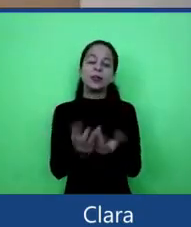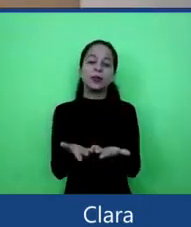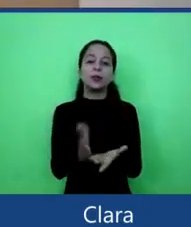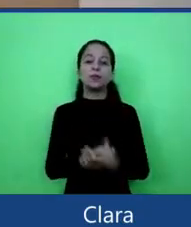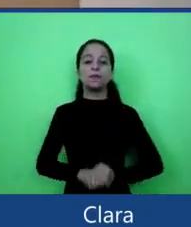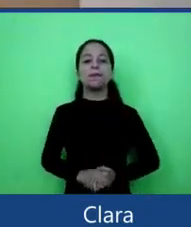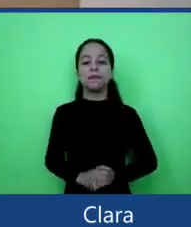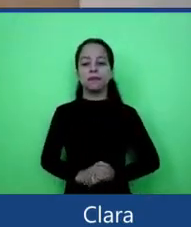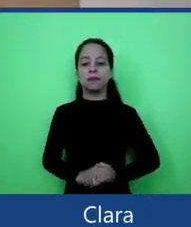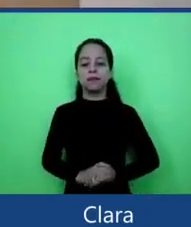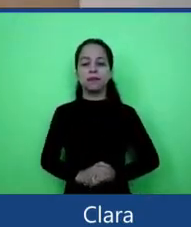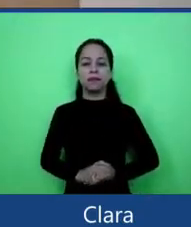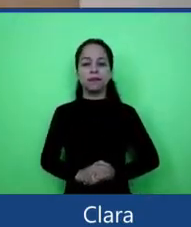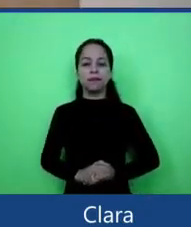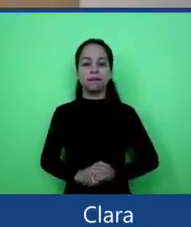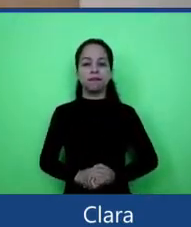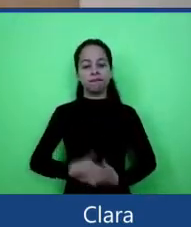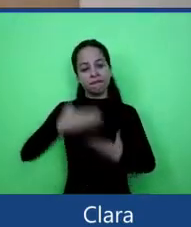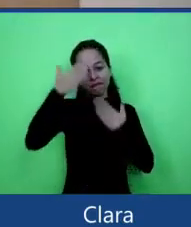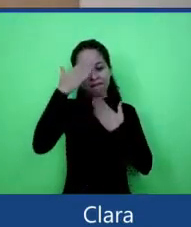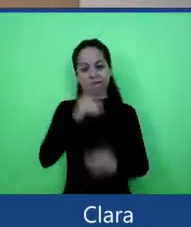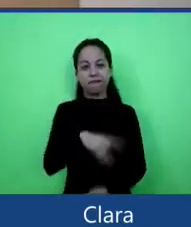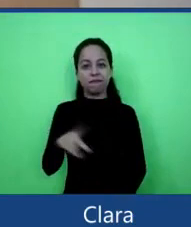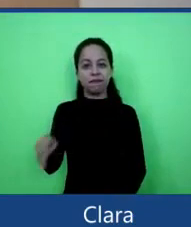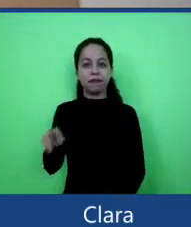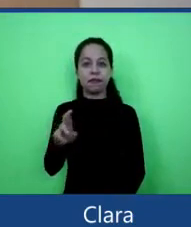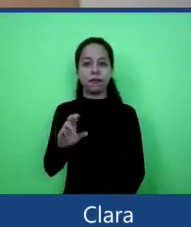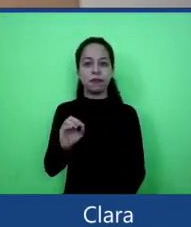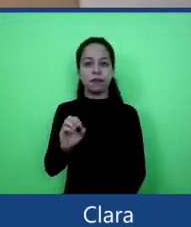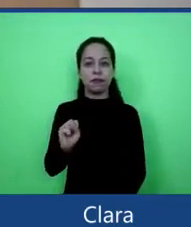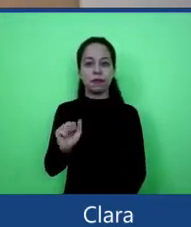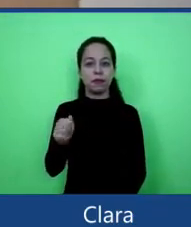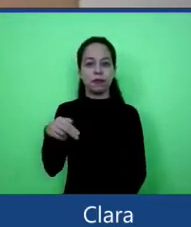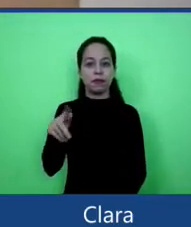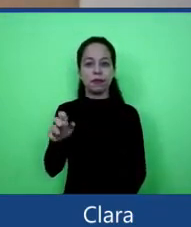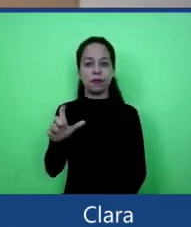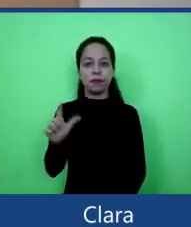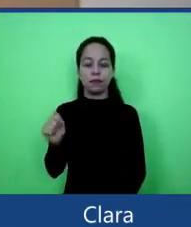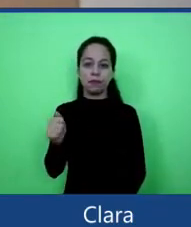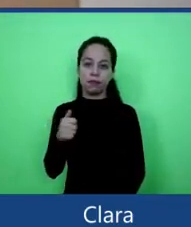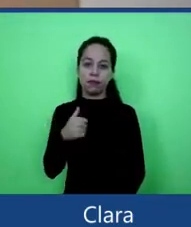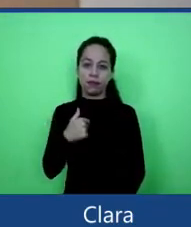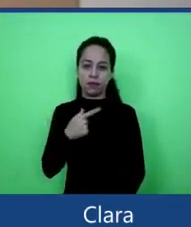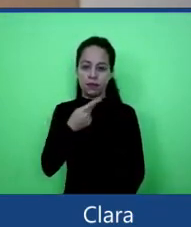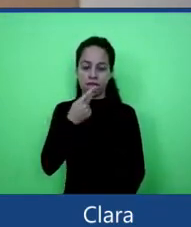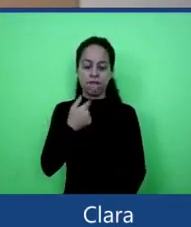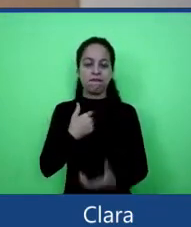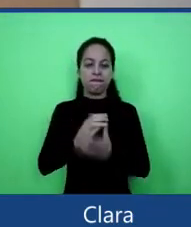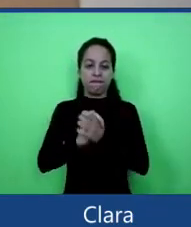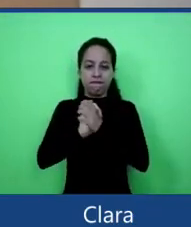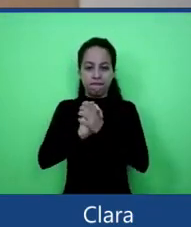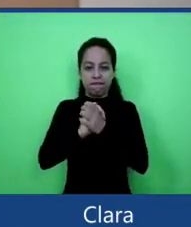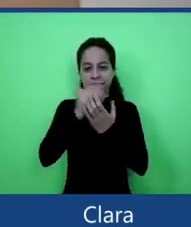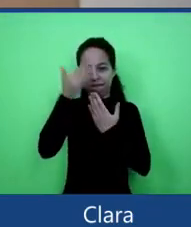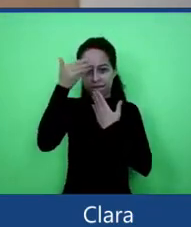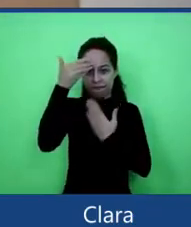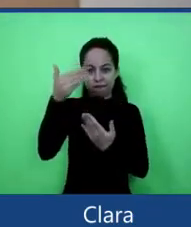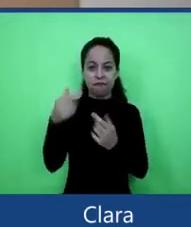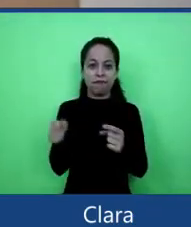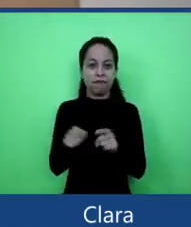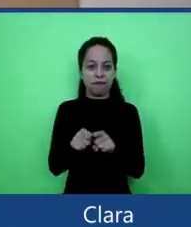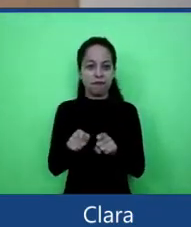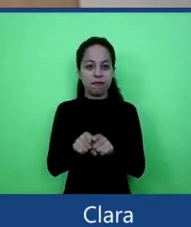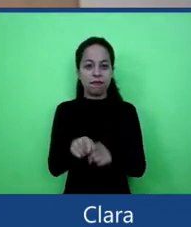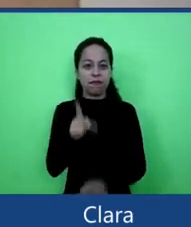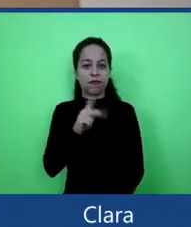Muito obrigado, professora Rosângela. Estendo aqui, como minha fala também, esses agradecimentos. Sem essa equipe, a gente não teria condições de fazer um evento tão